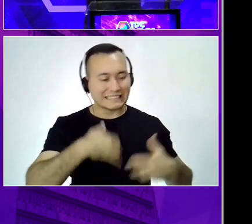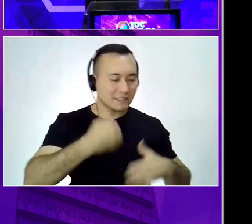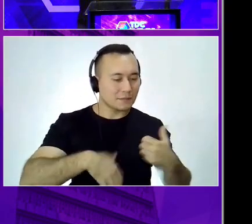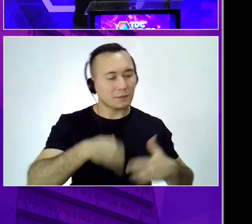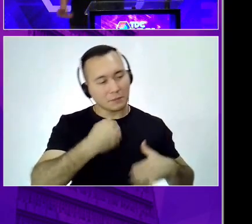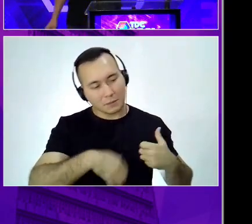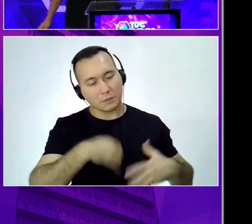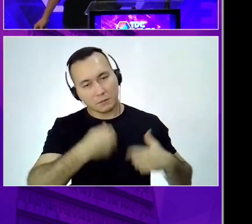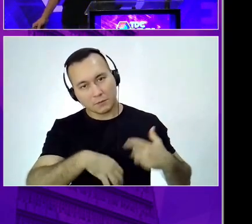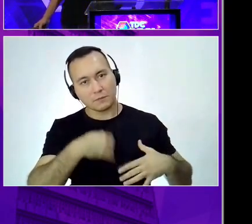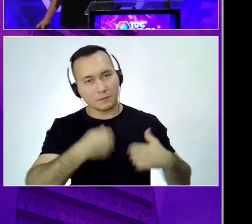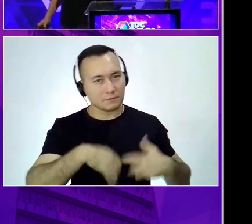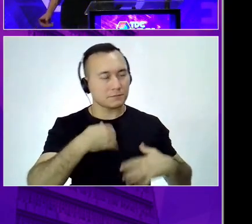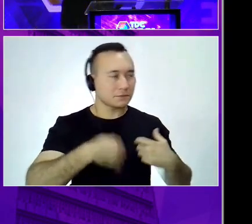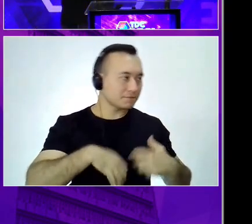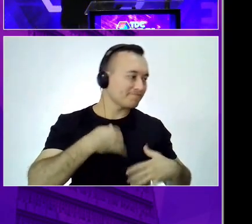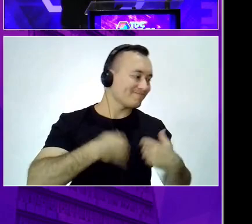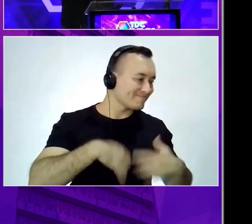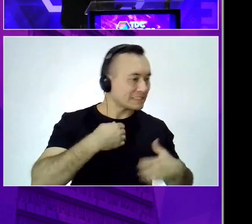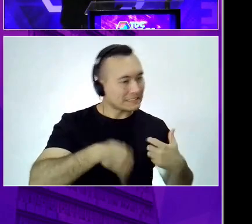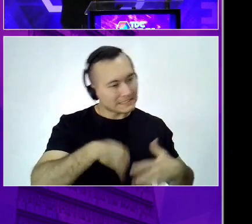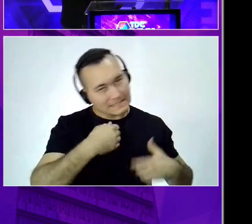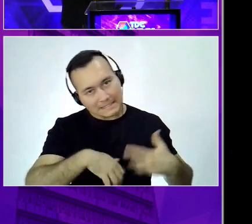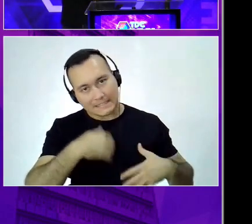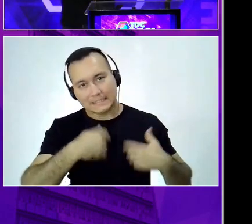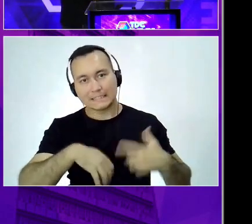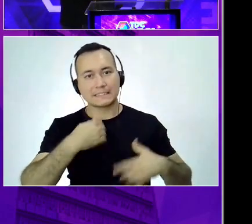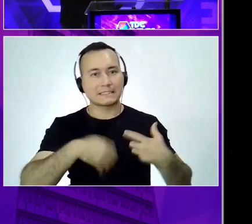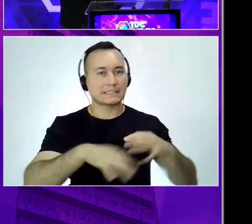tipo, eu já tive feedbacks assim que